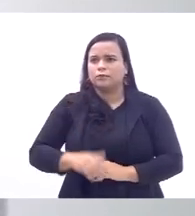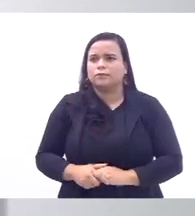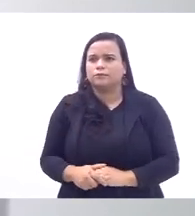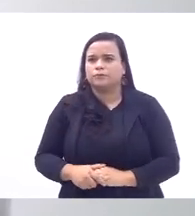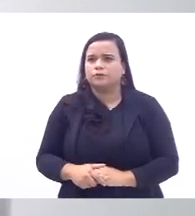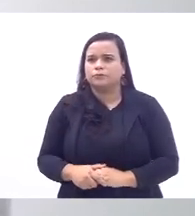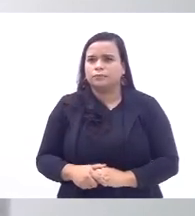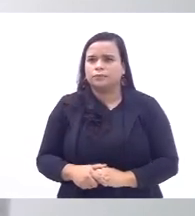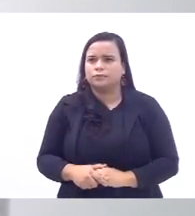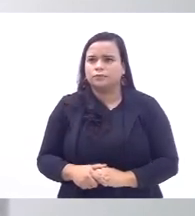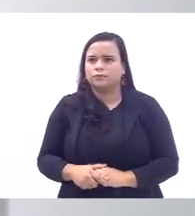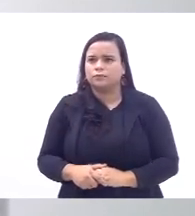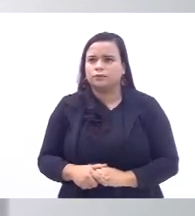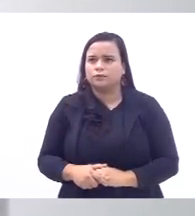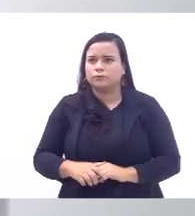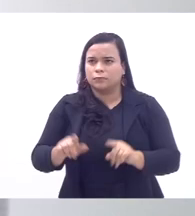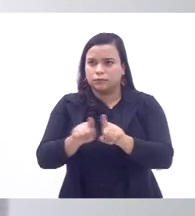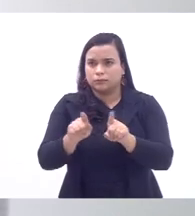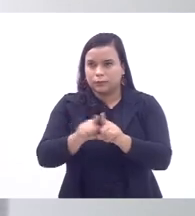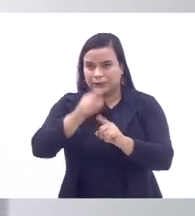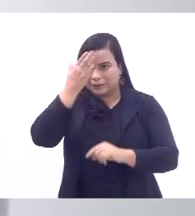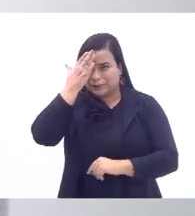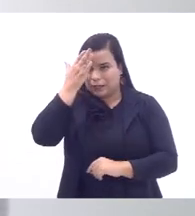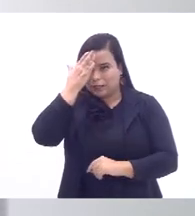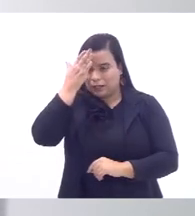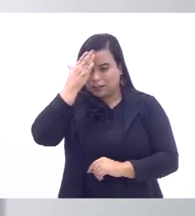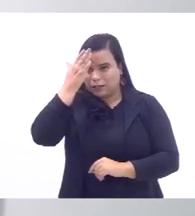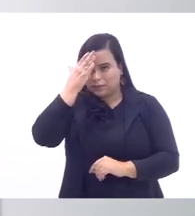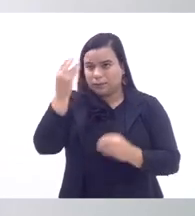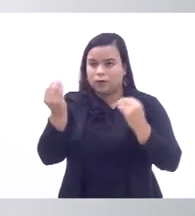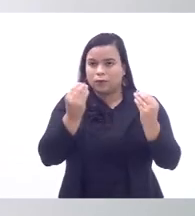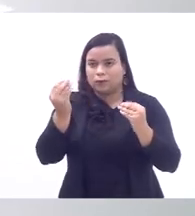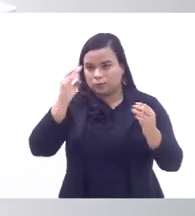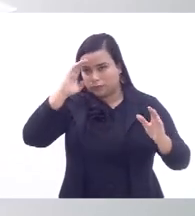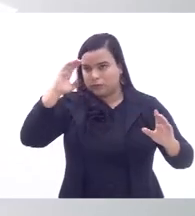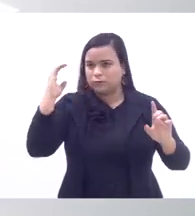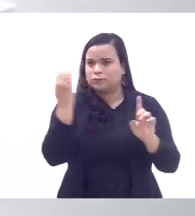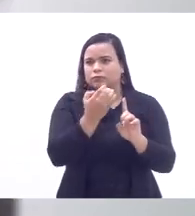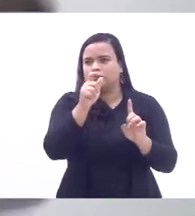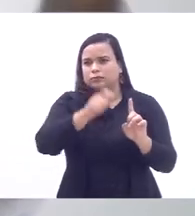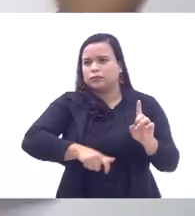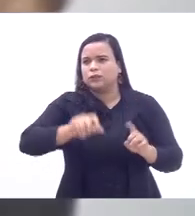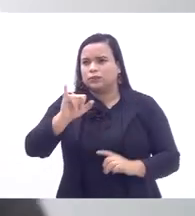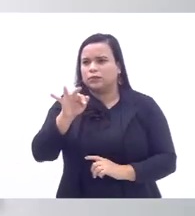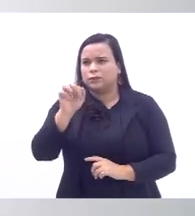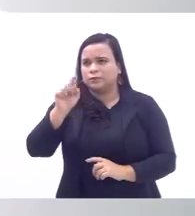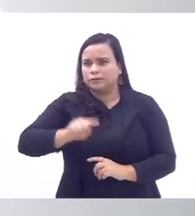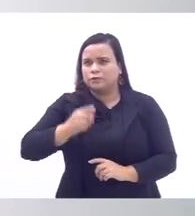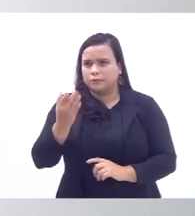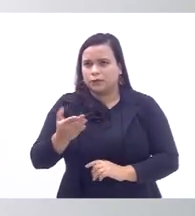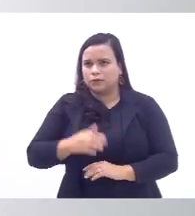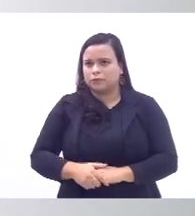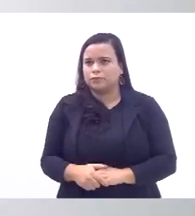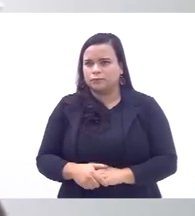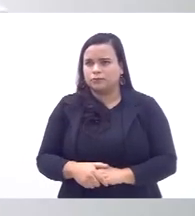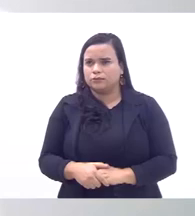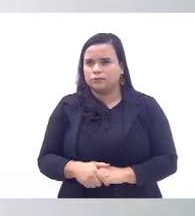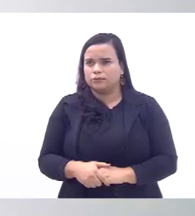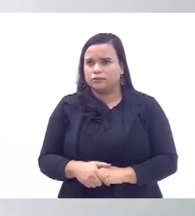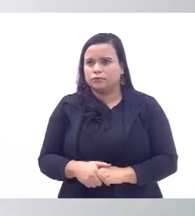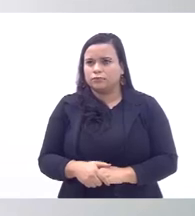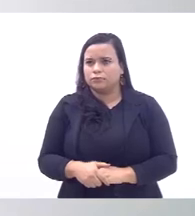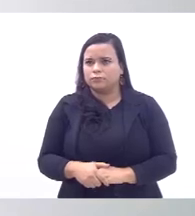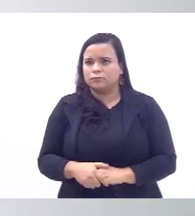Bimonsense. E sabe como cultuar Ifá. Tio Batidio Papo, Bimonsense, Eliminance, Ifá o